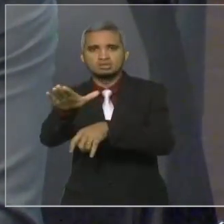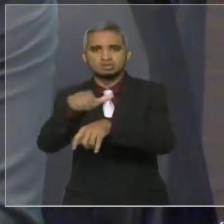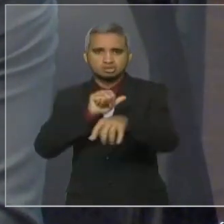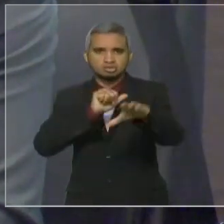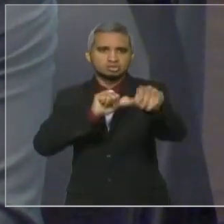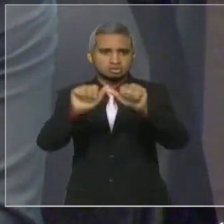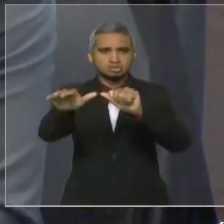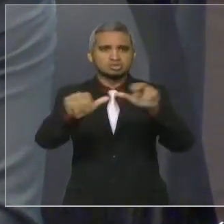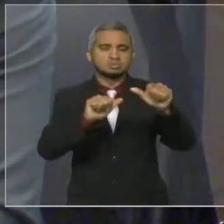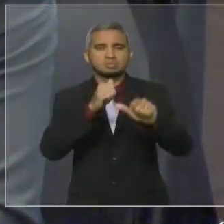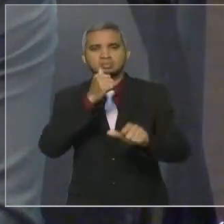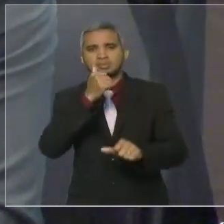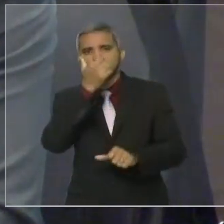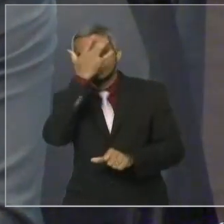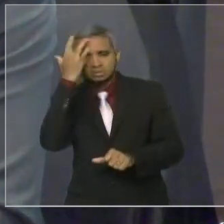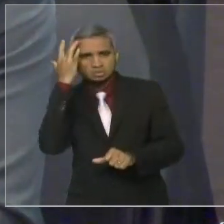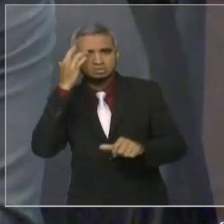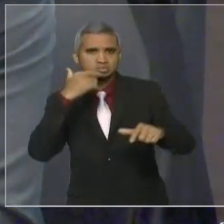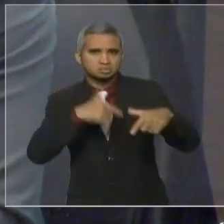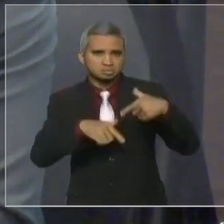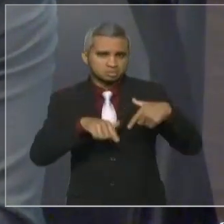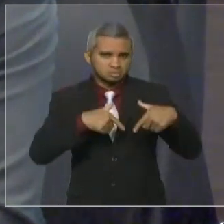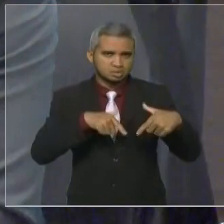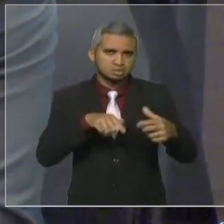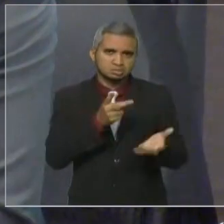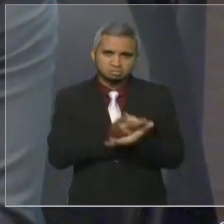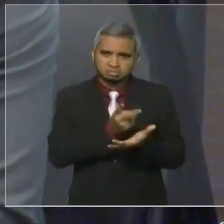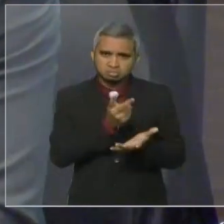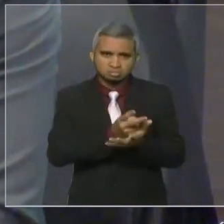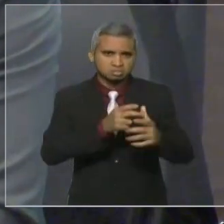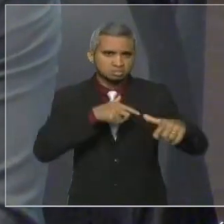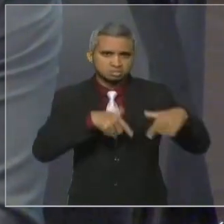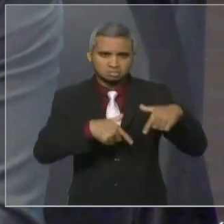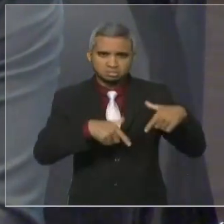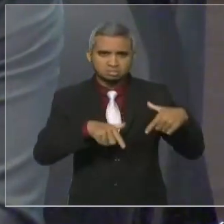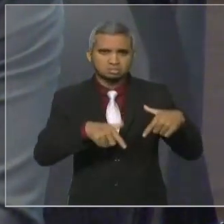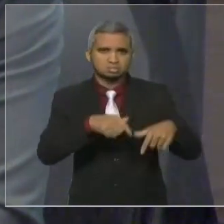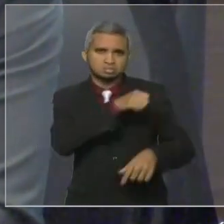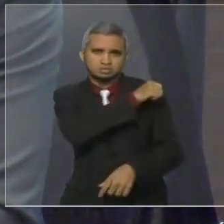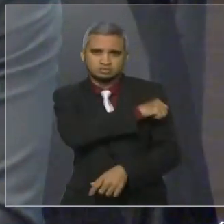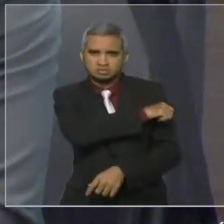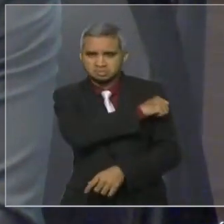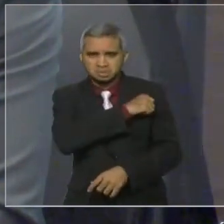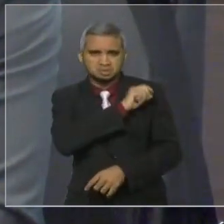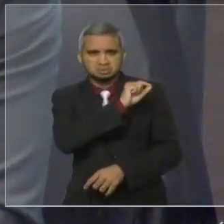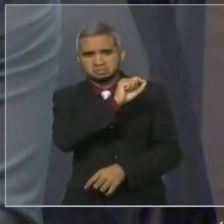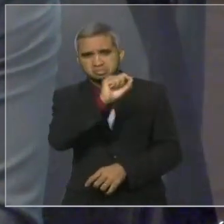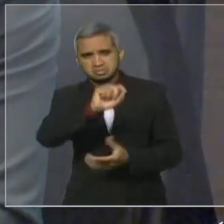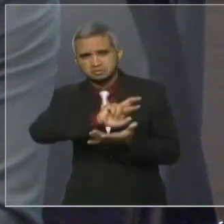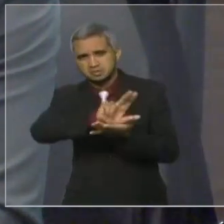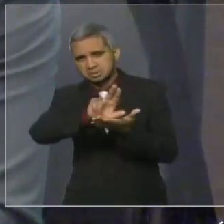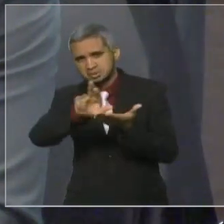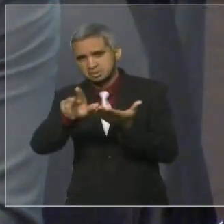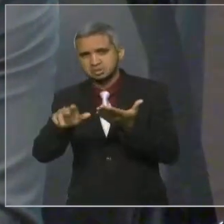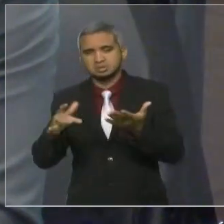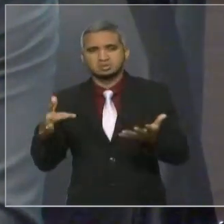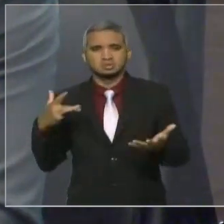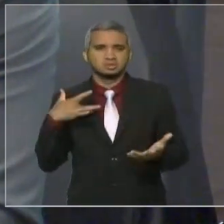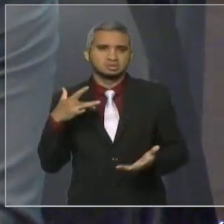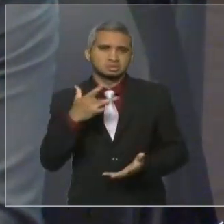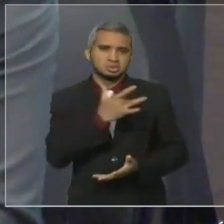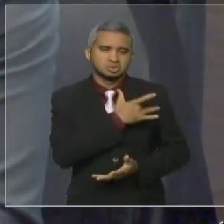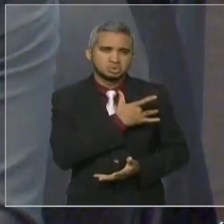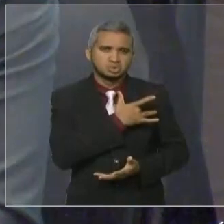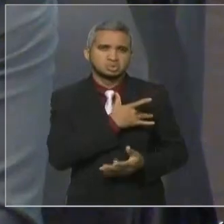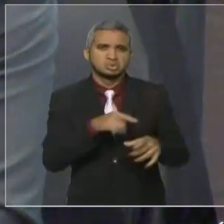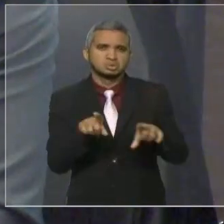mães de família e assistir na integralidade essas populações, tanto com a questão de saúde, quanto ao